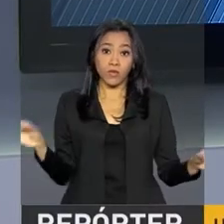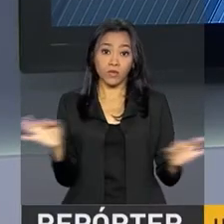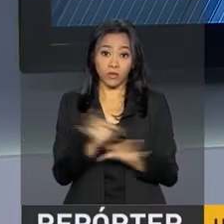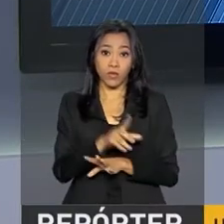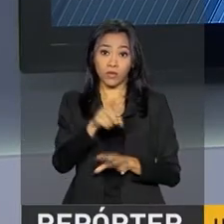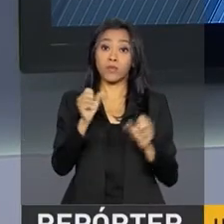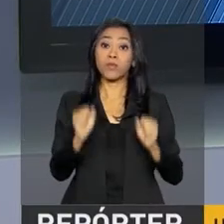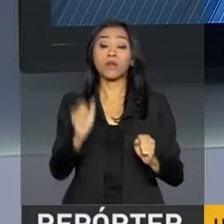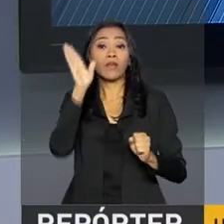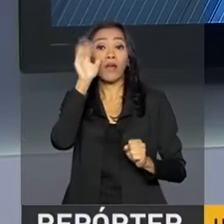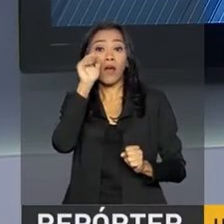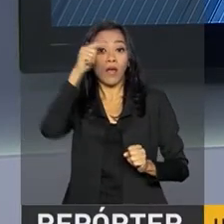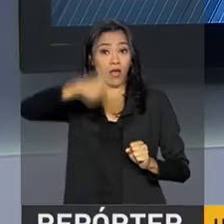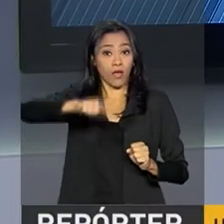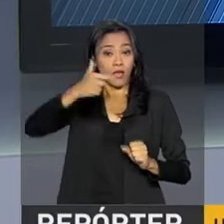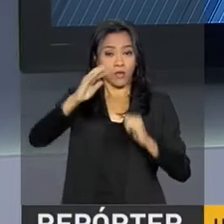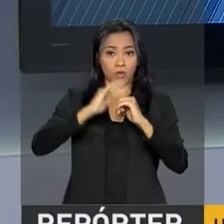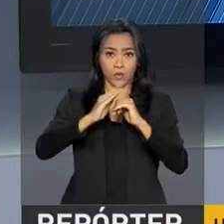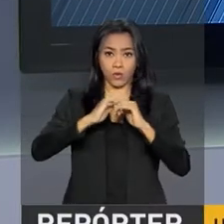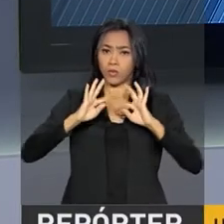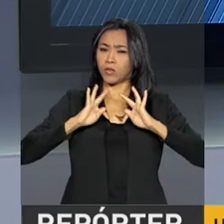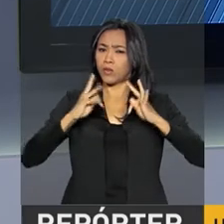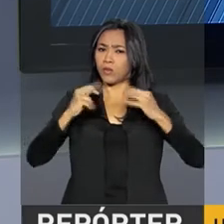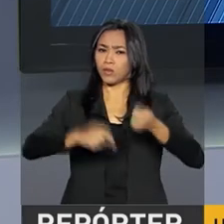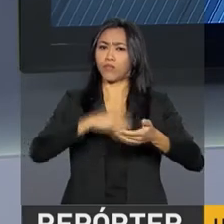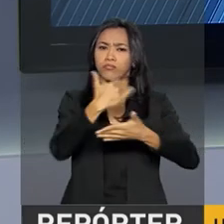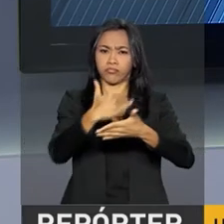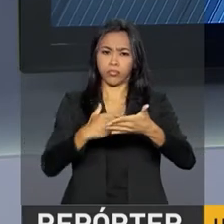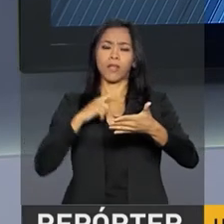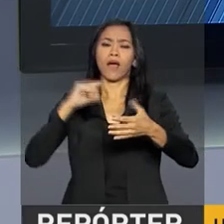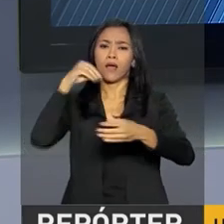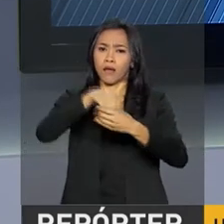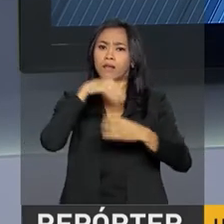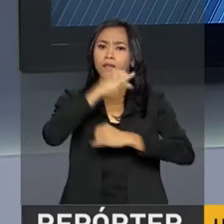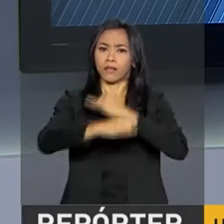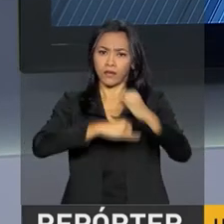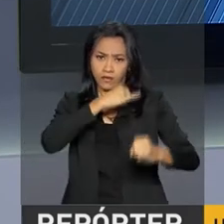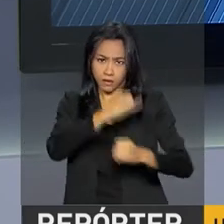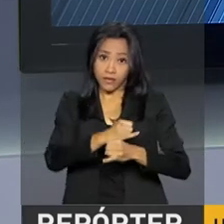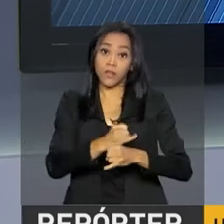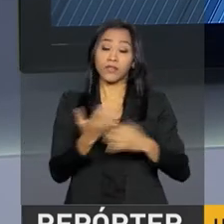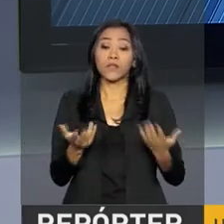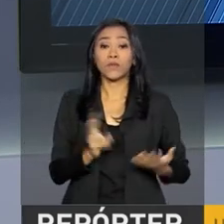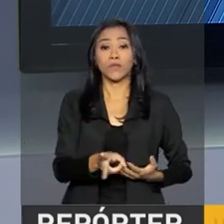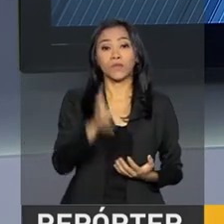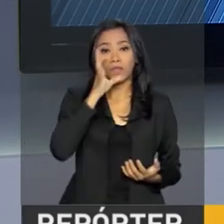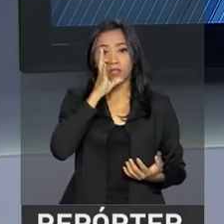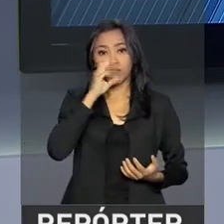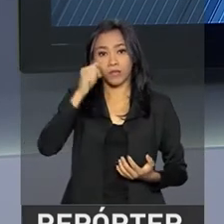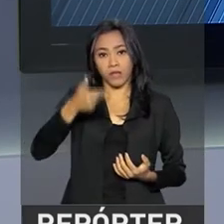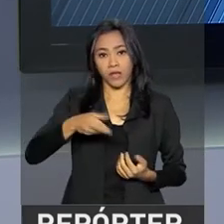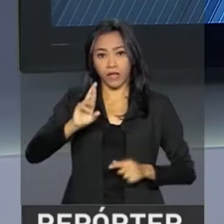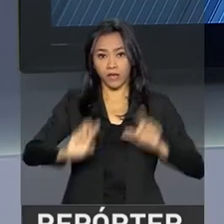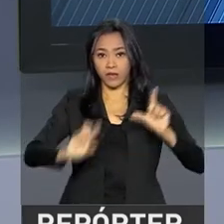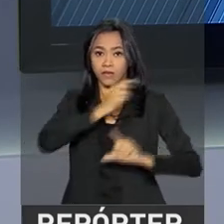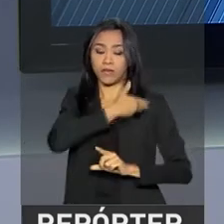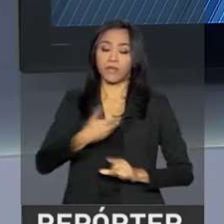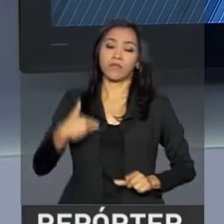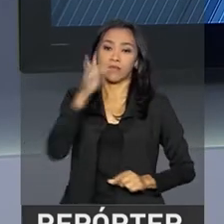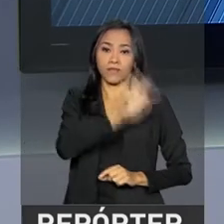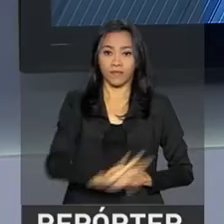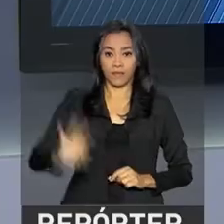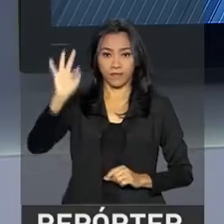reportagens no youtube e toda a nossa programação também está na página da nbr na internet continue na nbr a tv do governo